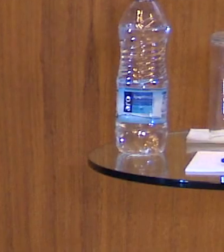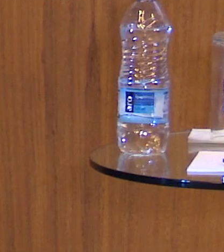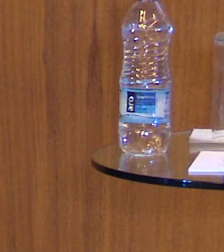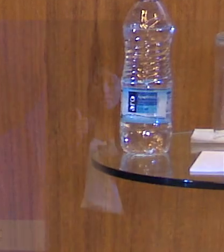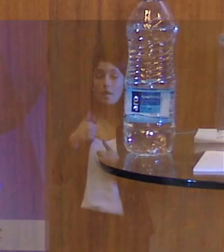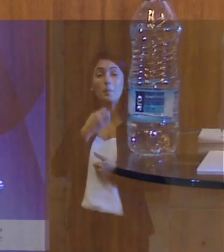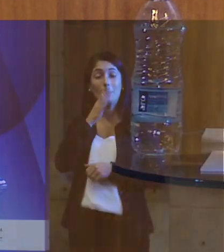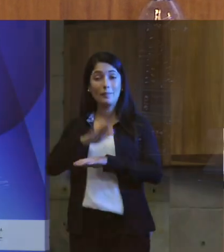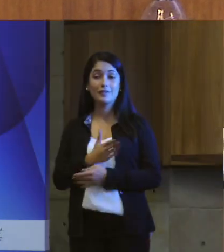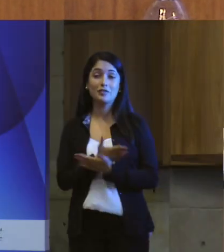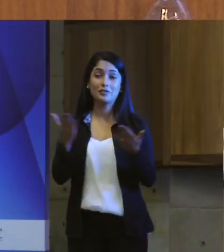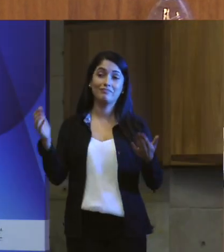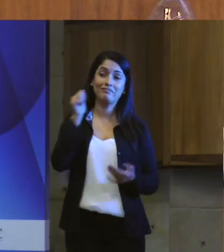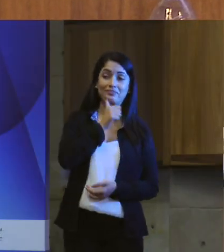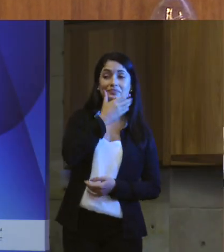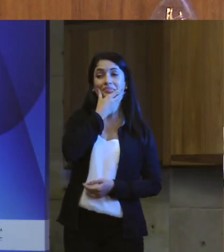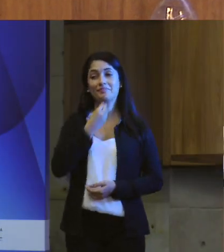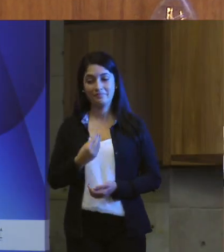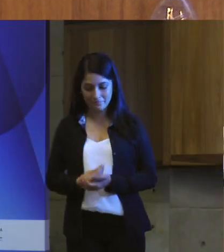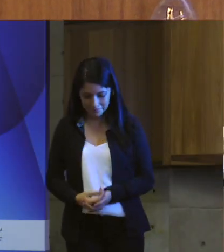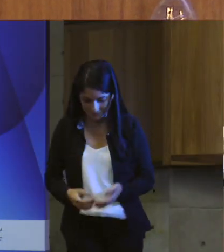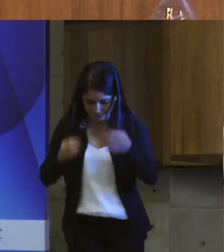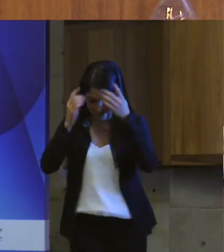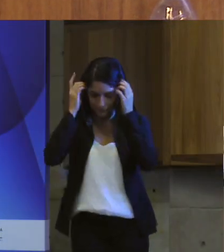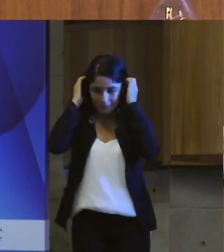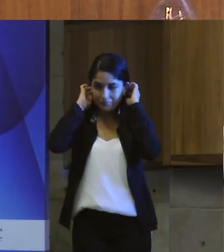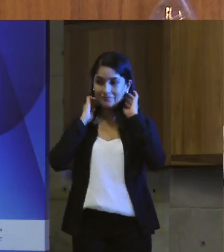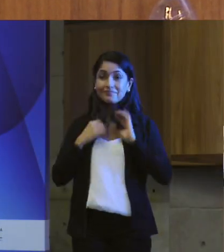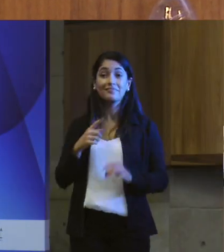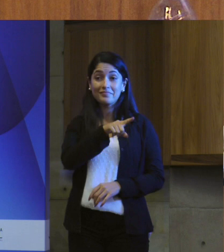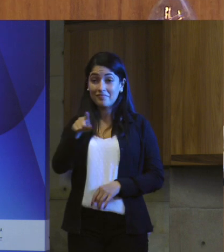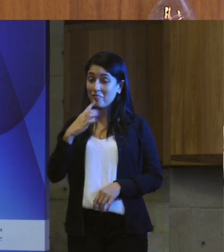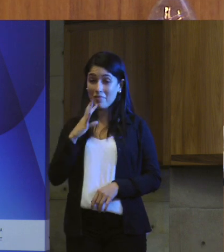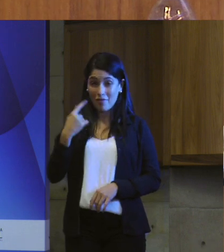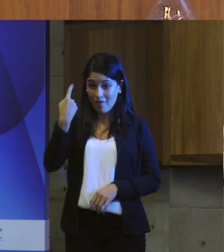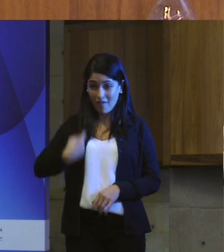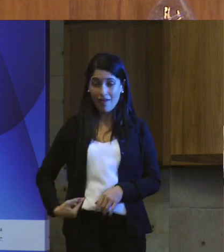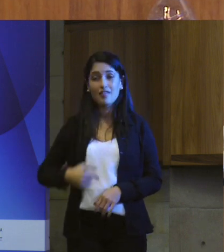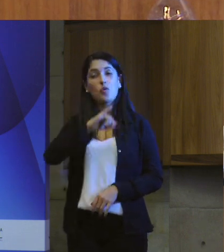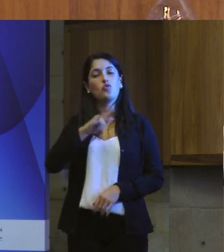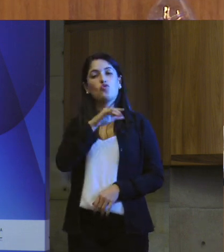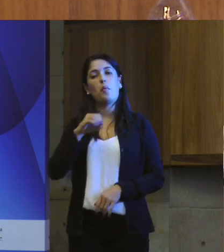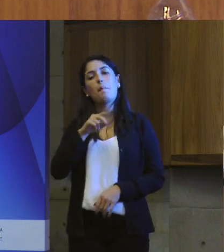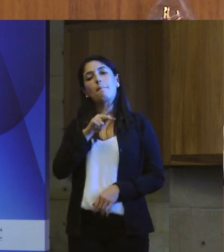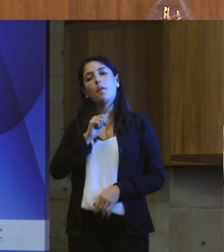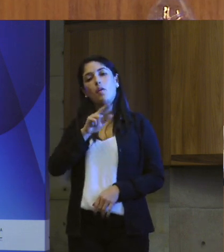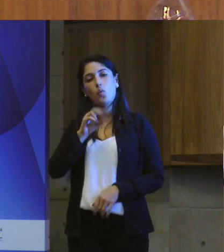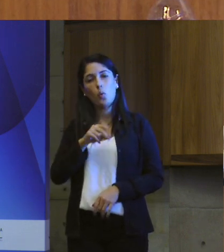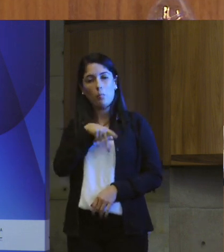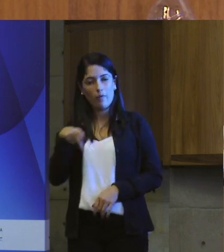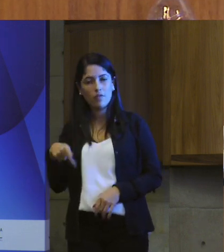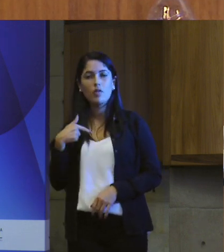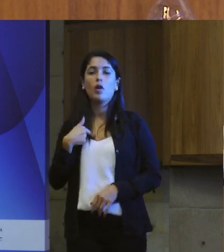boa tarde a todos ea todas o é pra quem não me conhece eu sou o professor joão paulo que já veio aqui do